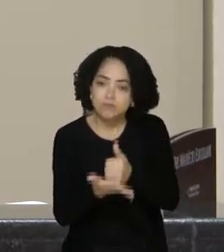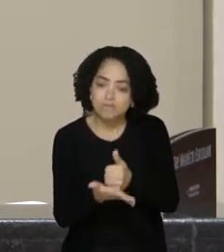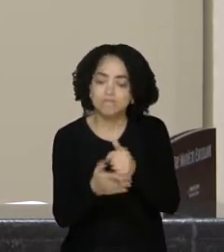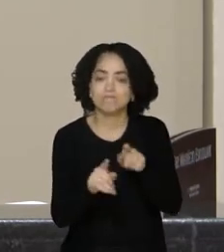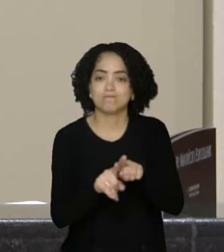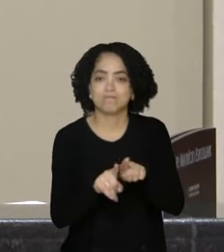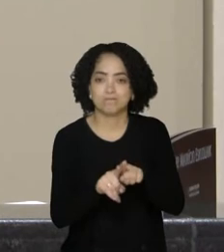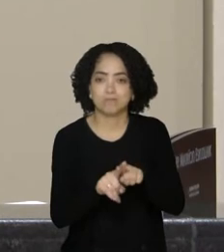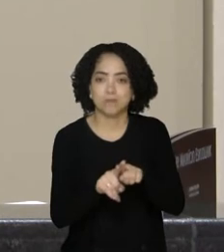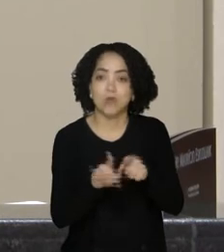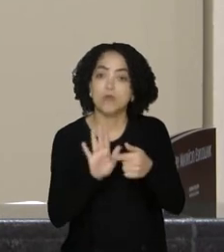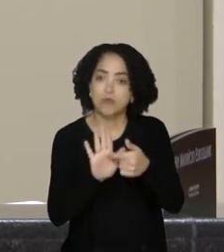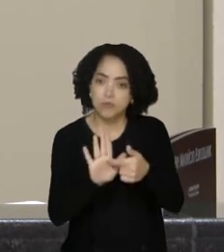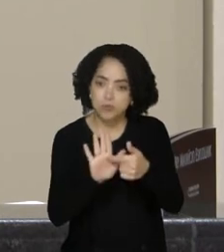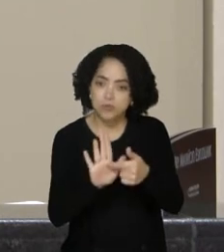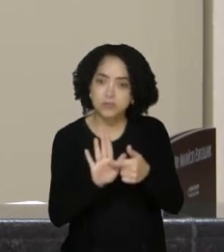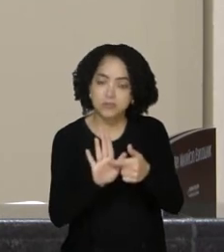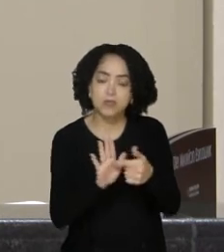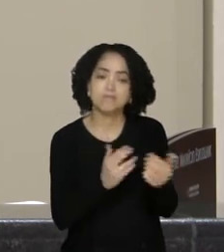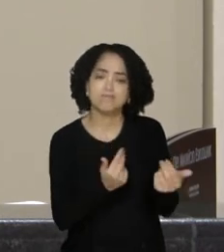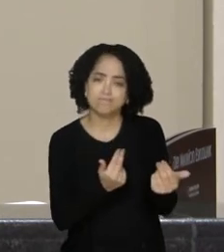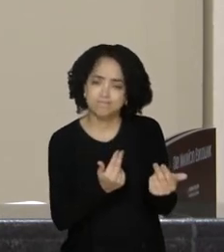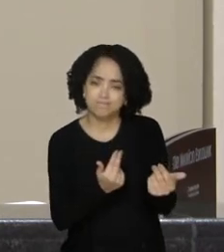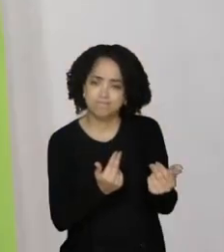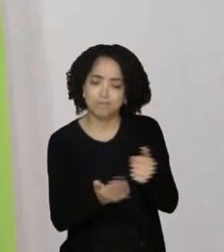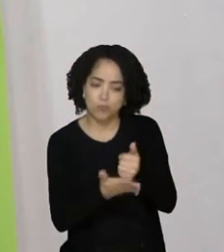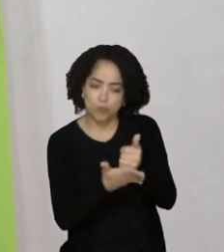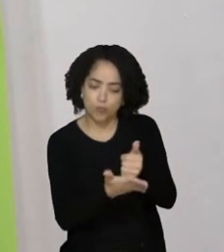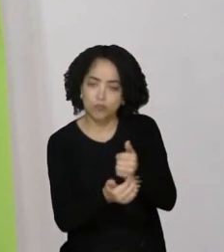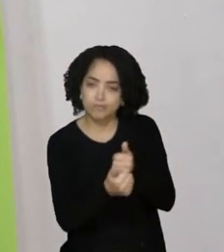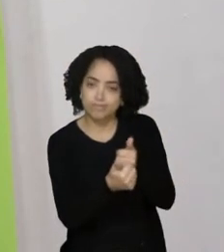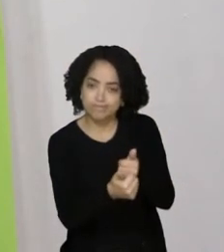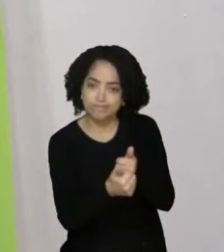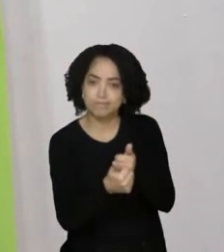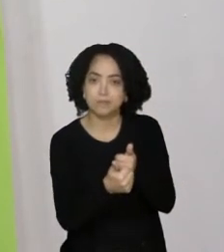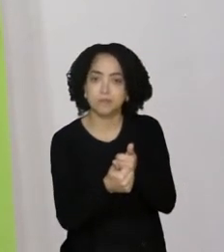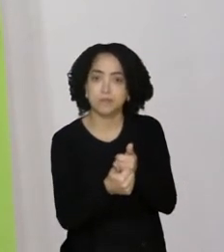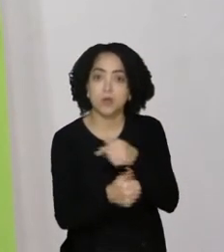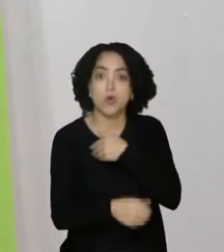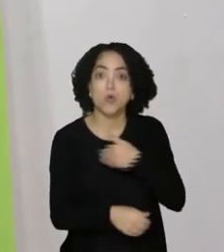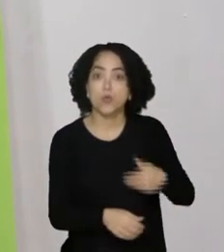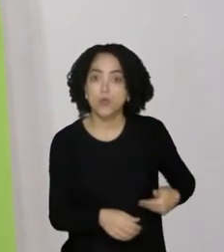que eu sou um seguidor de vossa excelência o governo acabou